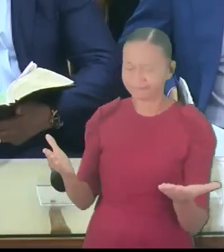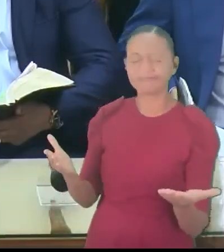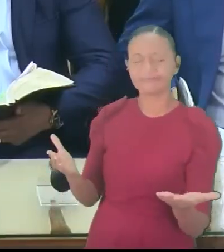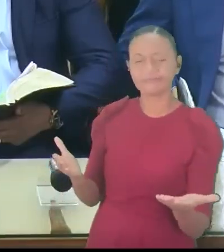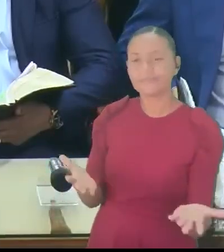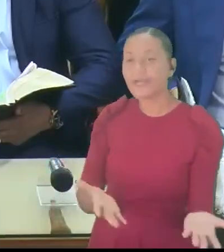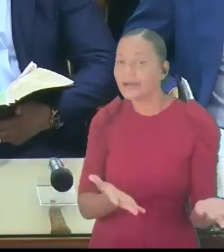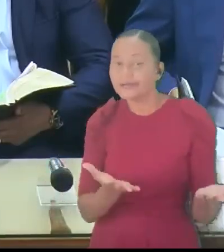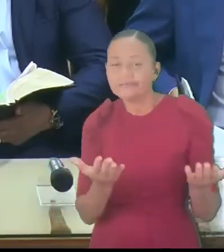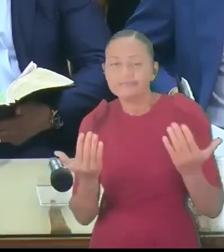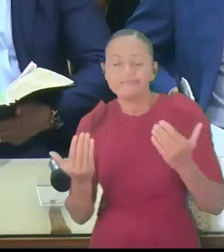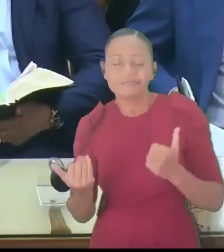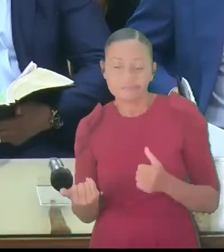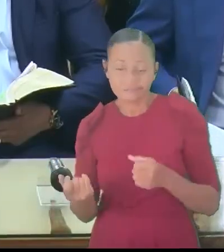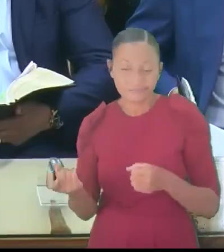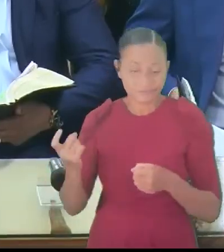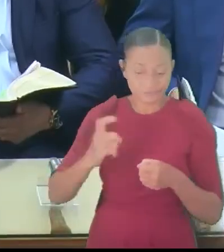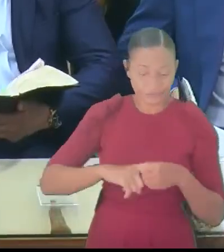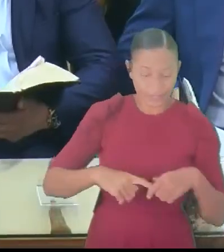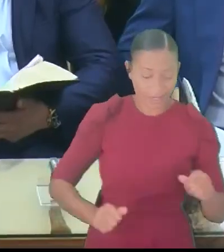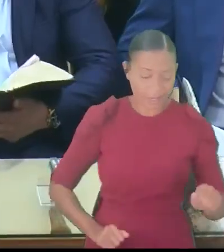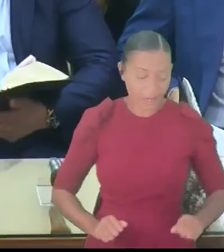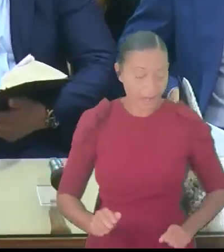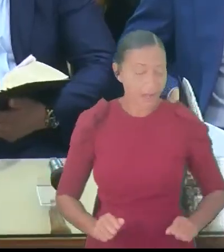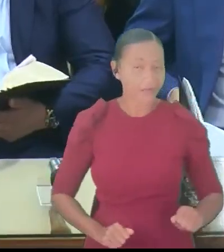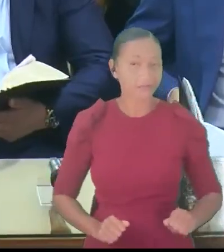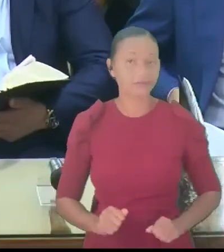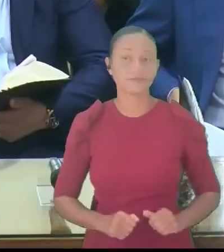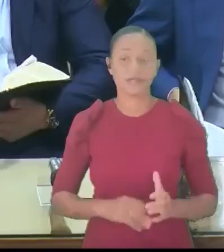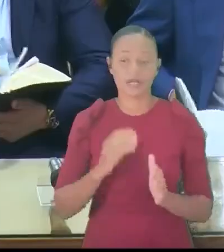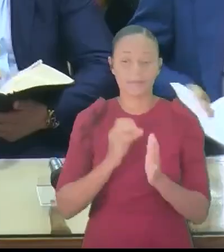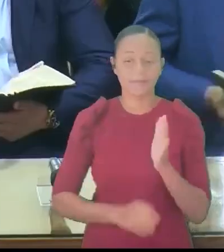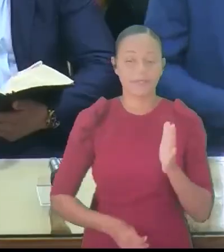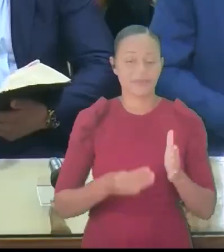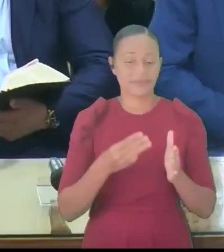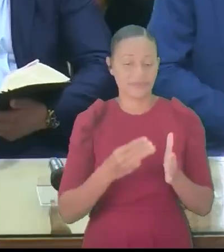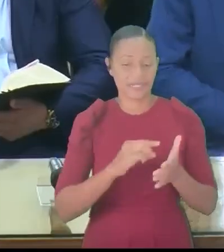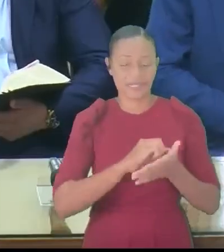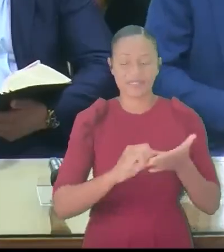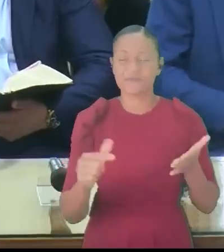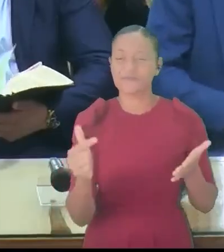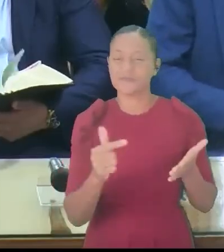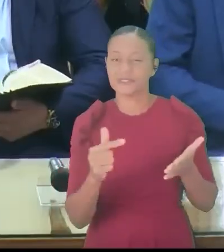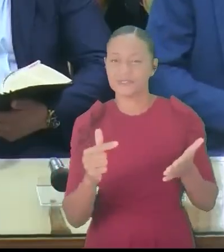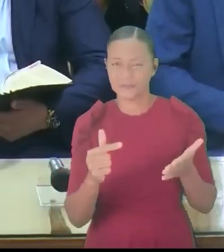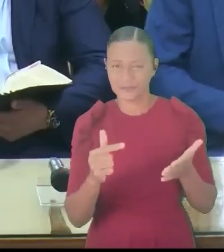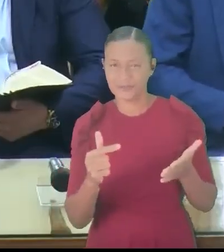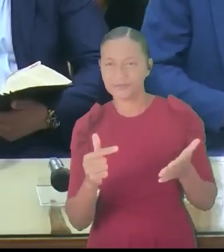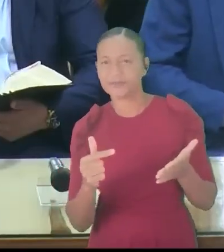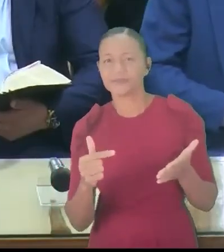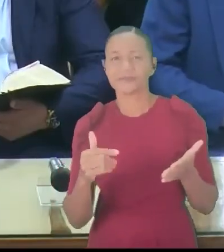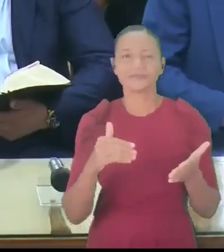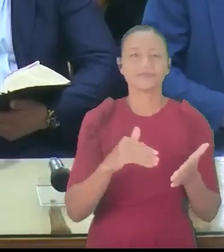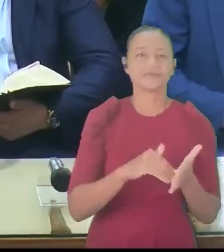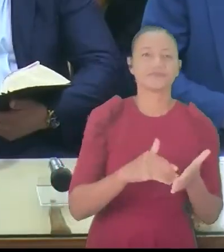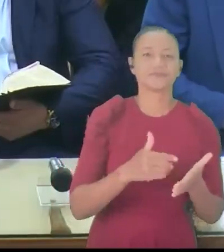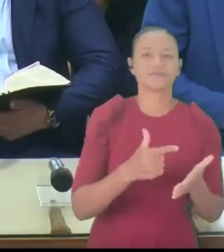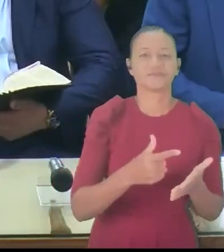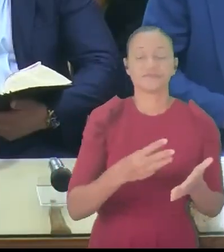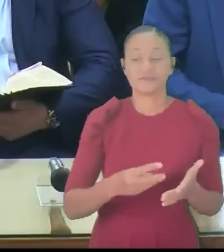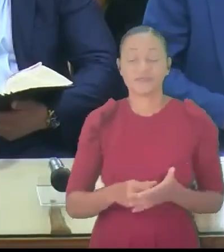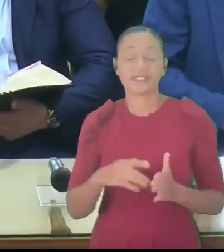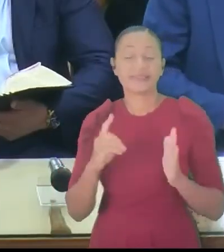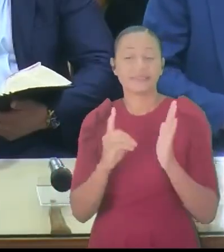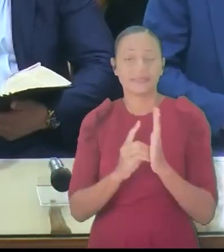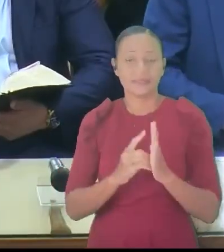Agora vamos voltar para o Atos dos Apóstolos 3, 22 e 23. Essa profecia de Moisés foi em Deuteronômio